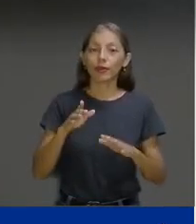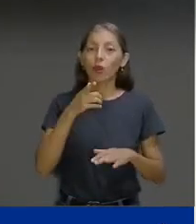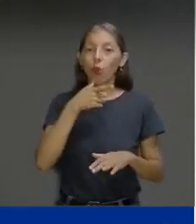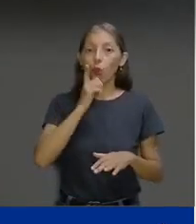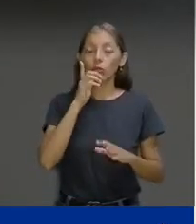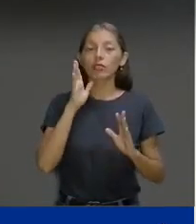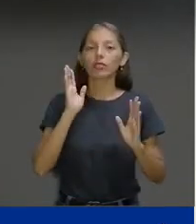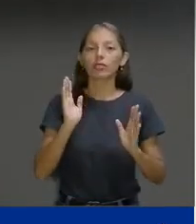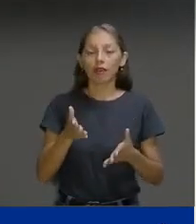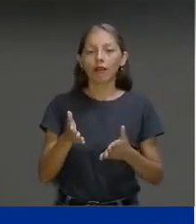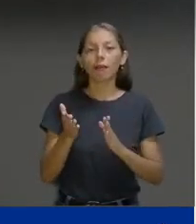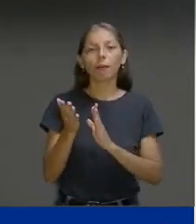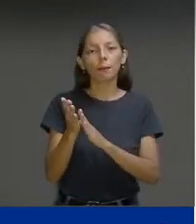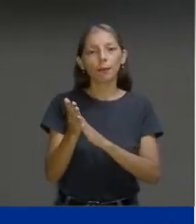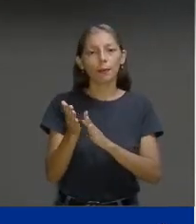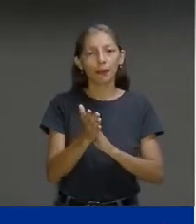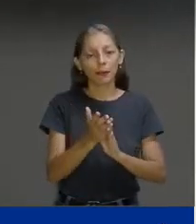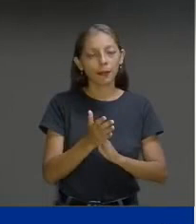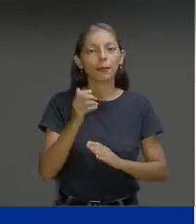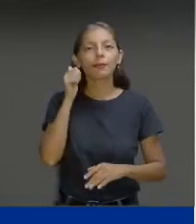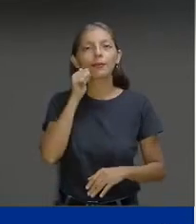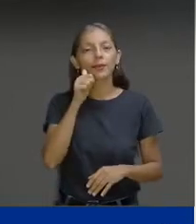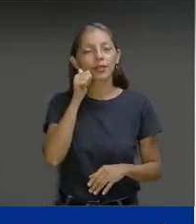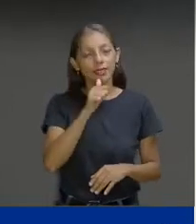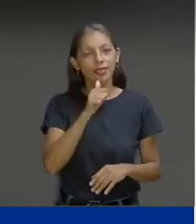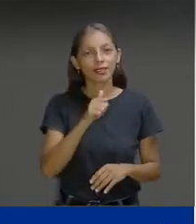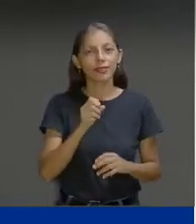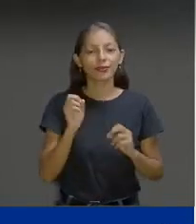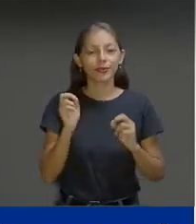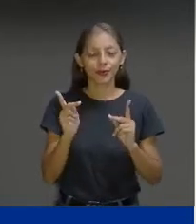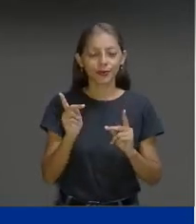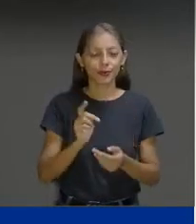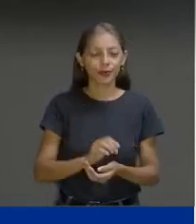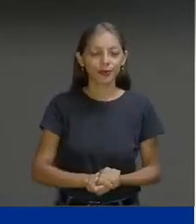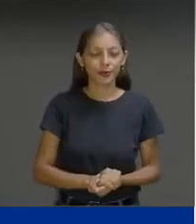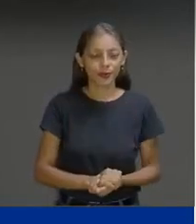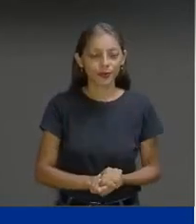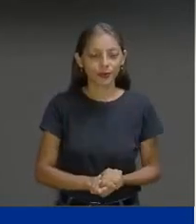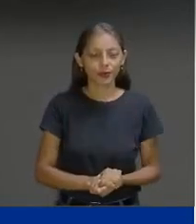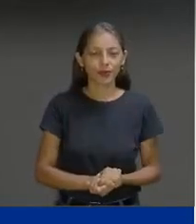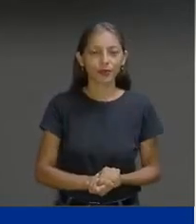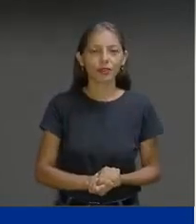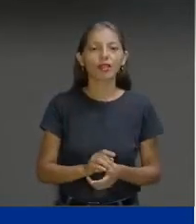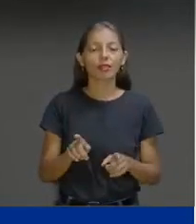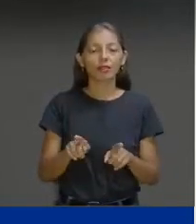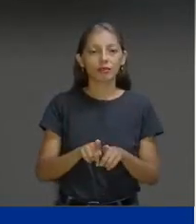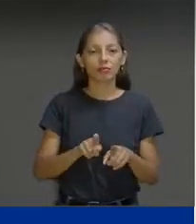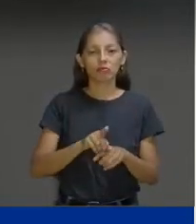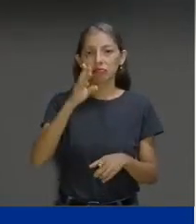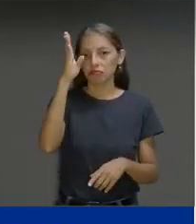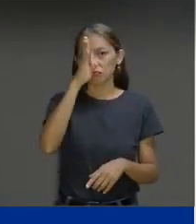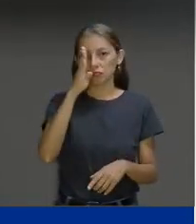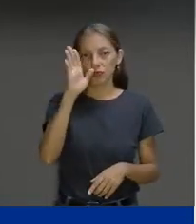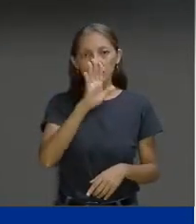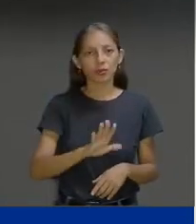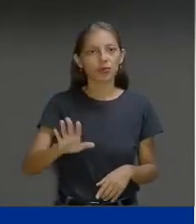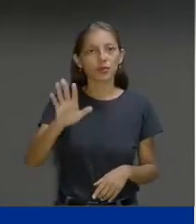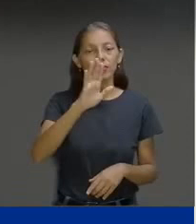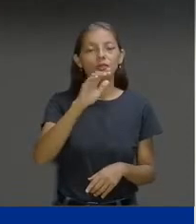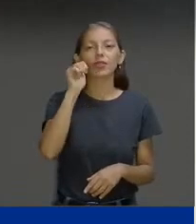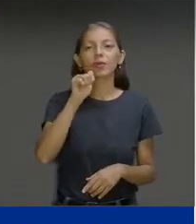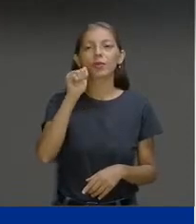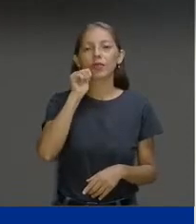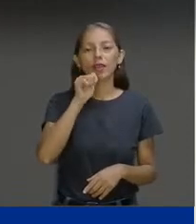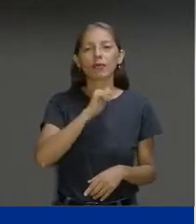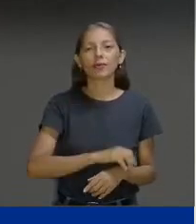essas valorosas mulheres que estão sendo homenageadas e as demais mulheres brasileiras e, em especial,